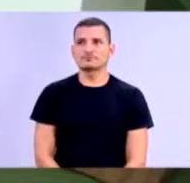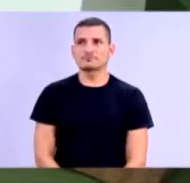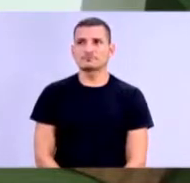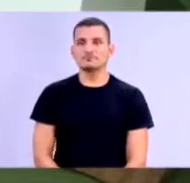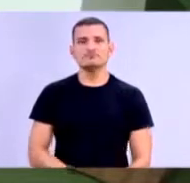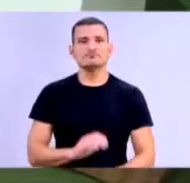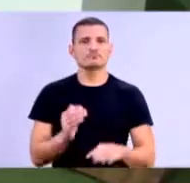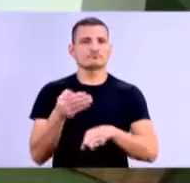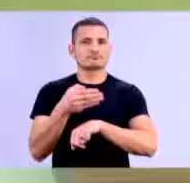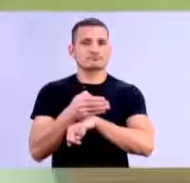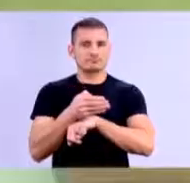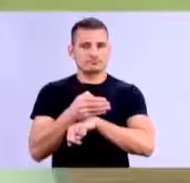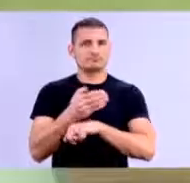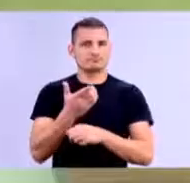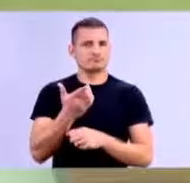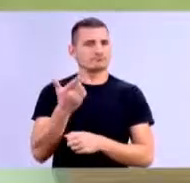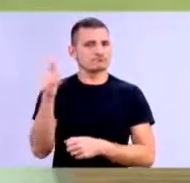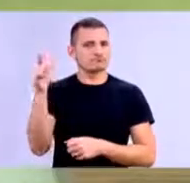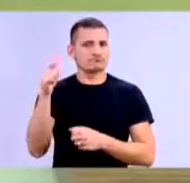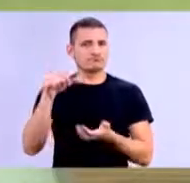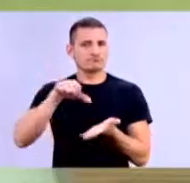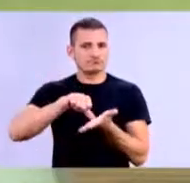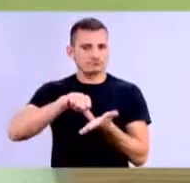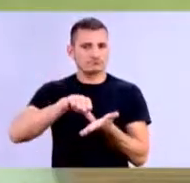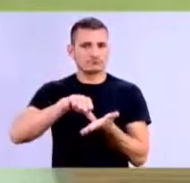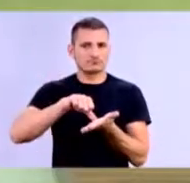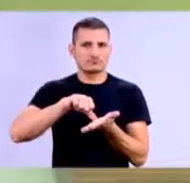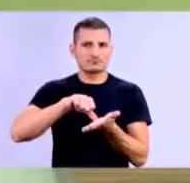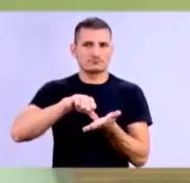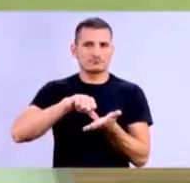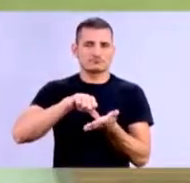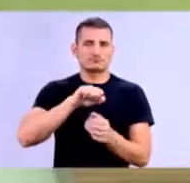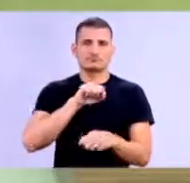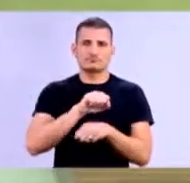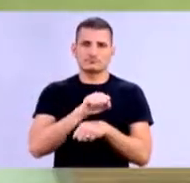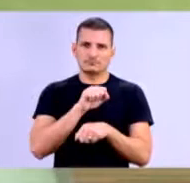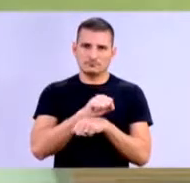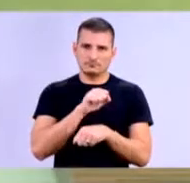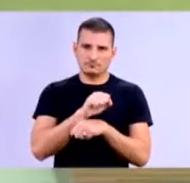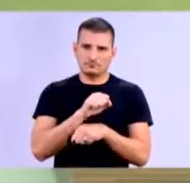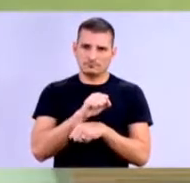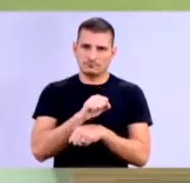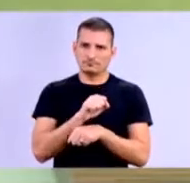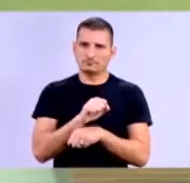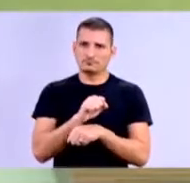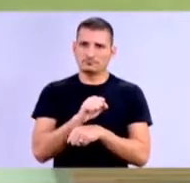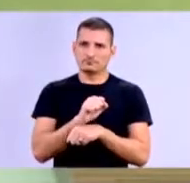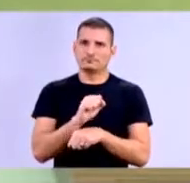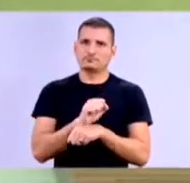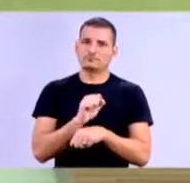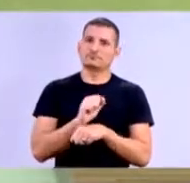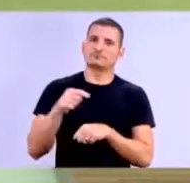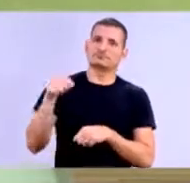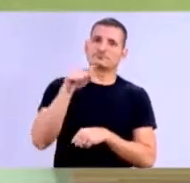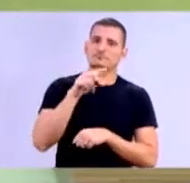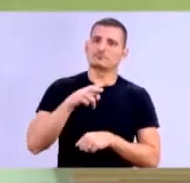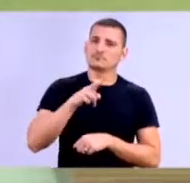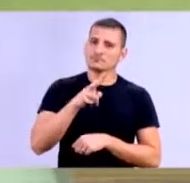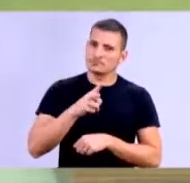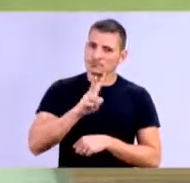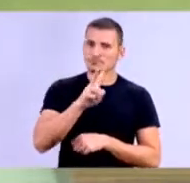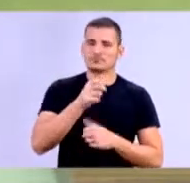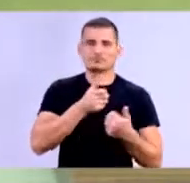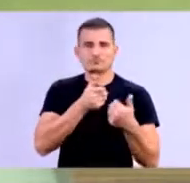dos demais polos conosco, né? Estamos, então, aguardando você, que sempre nos acompanha nas aulas, para que